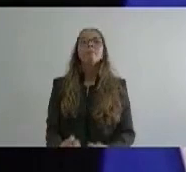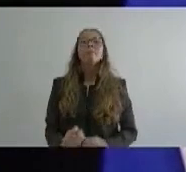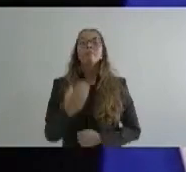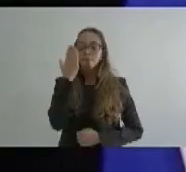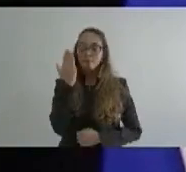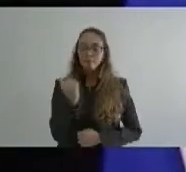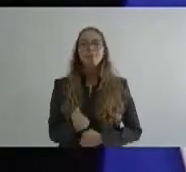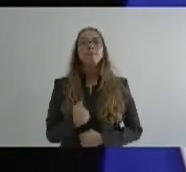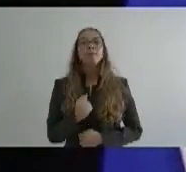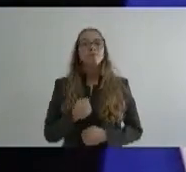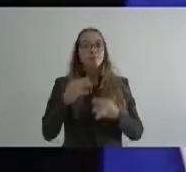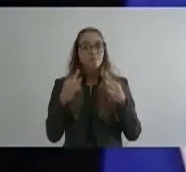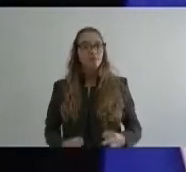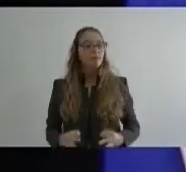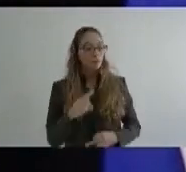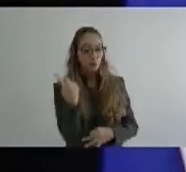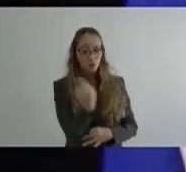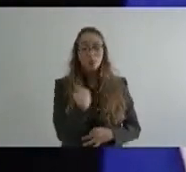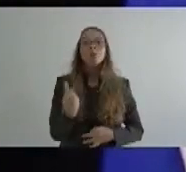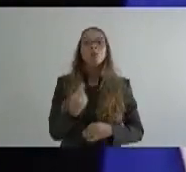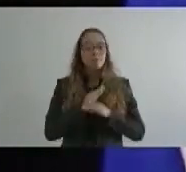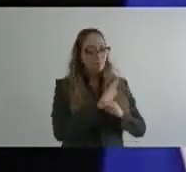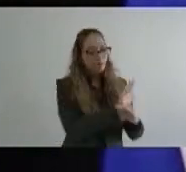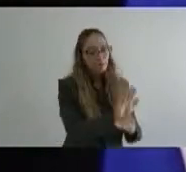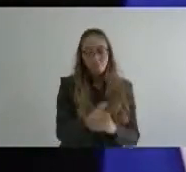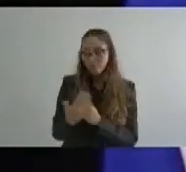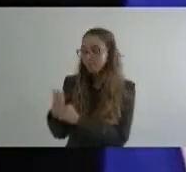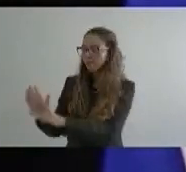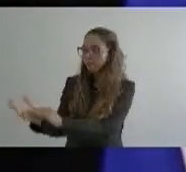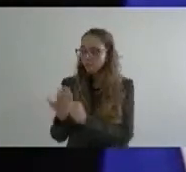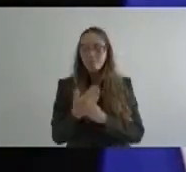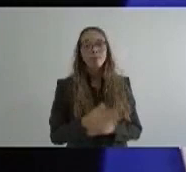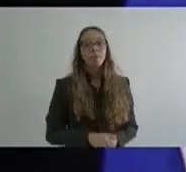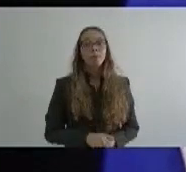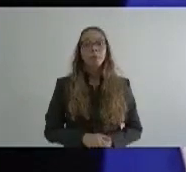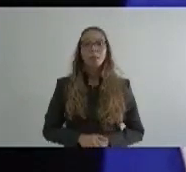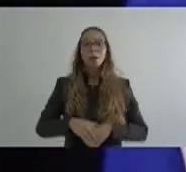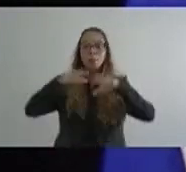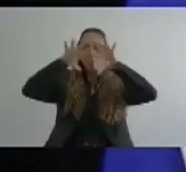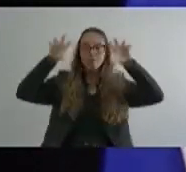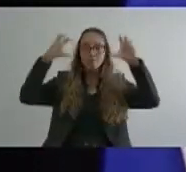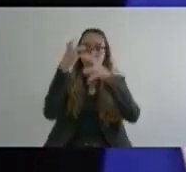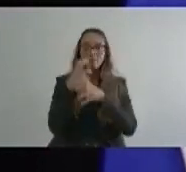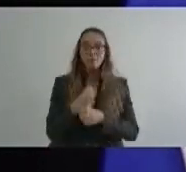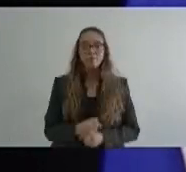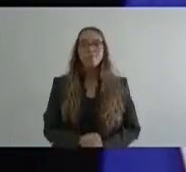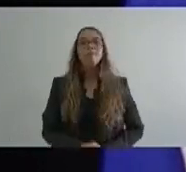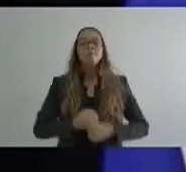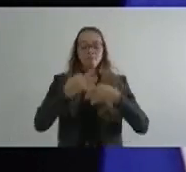certeza que na nossa gestão isso acontecerá muito mais. Um tribunal que tem compromisso, um tribunal que